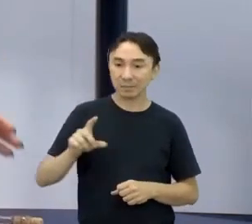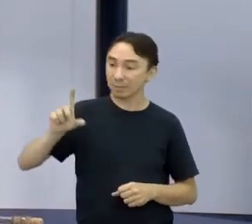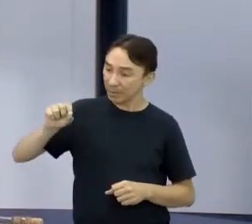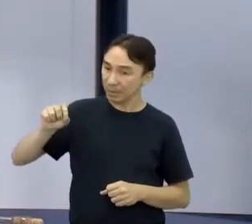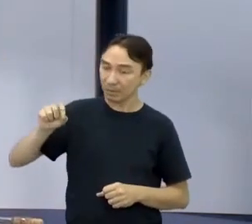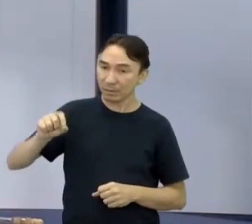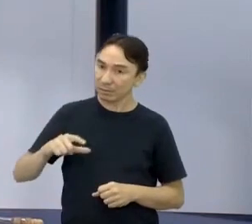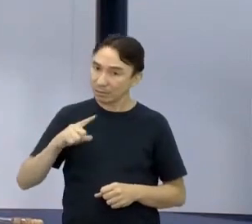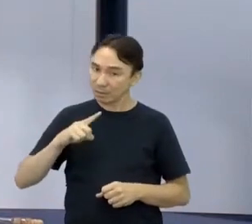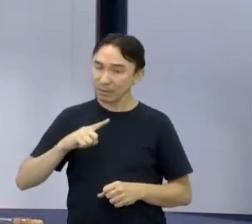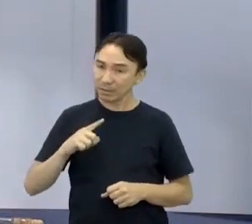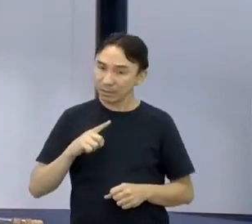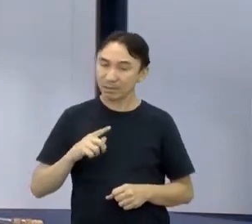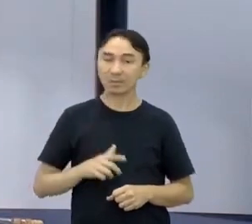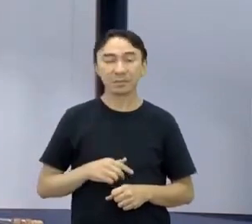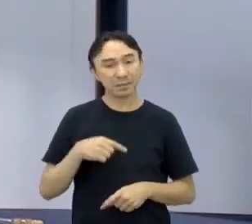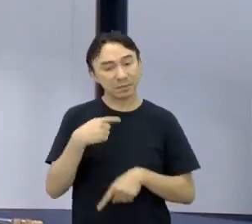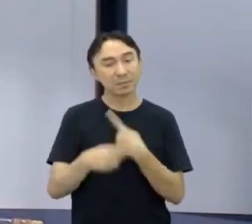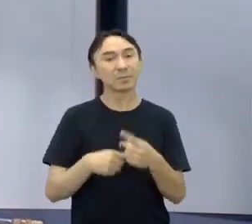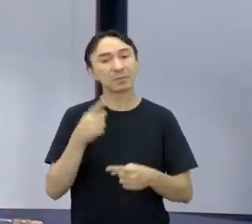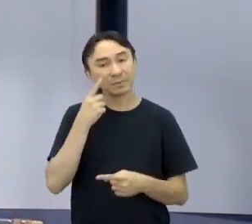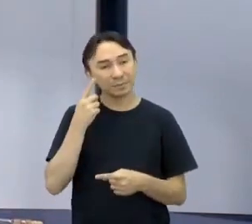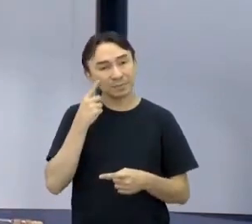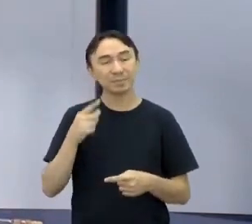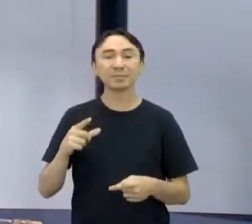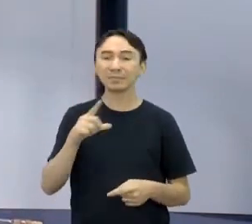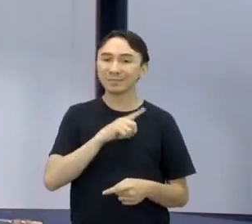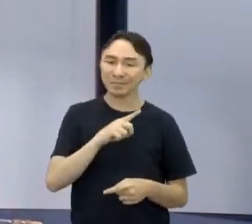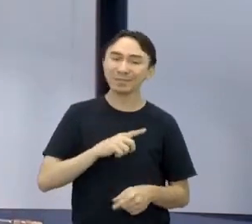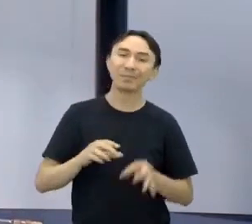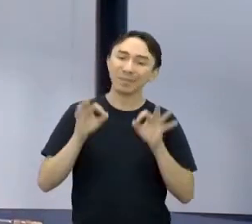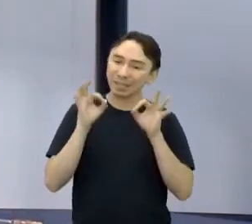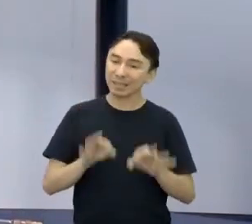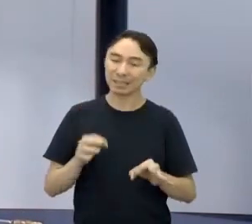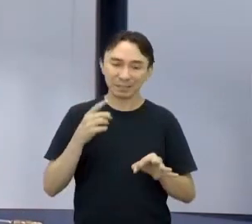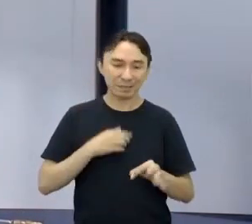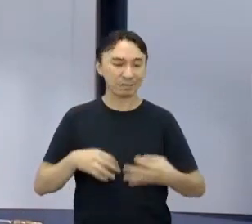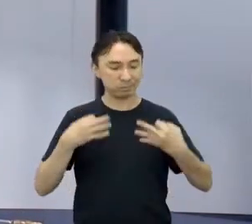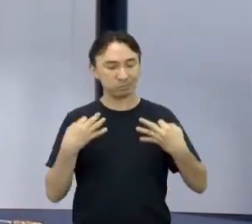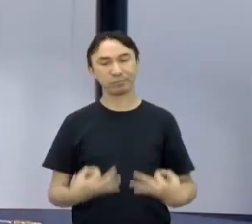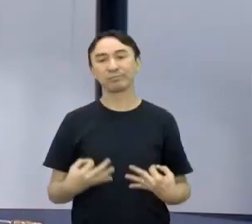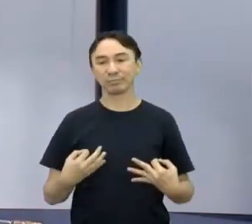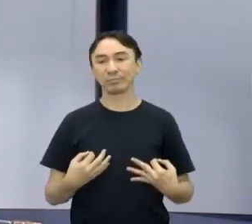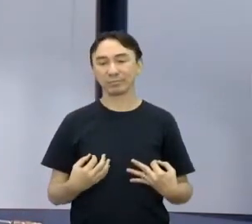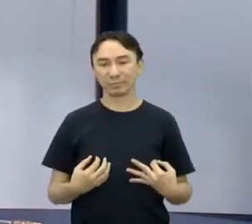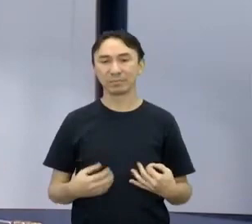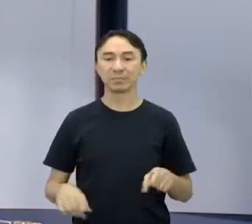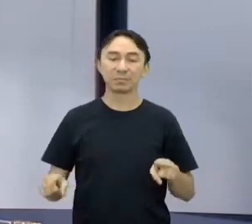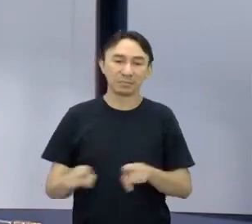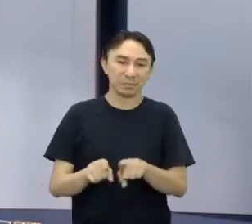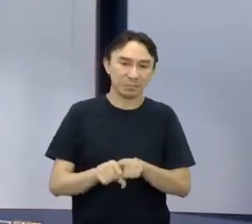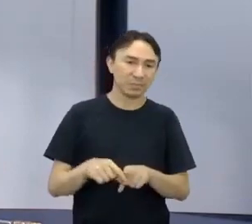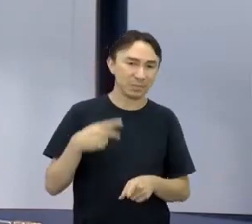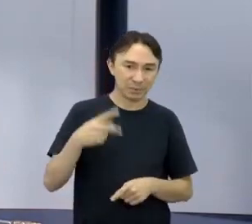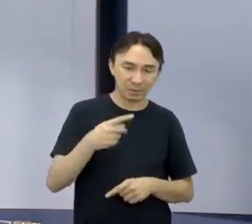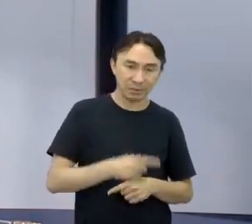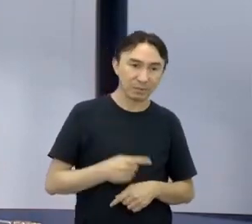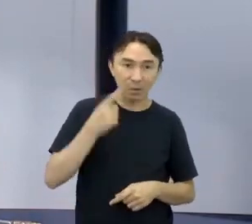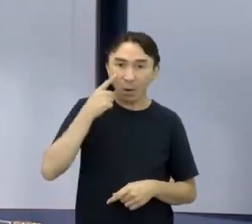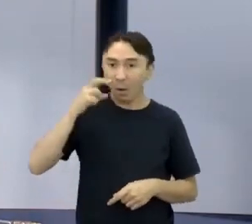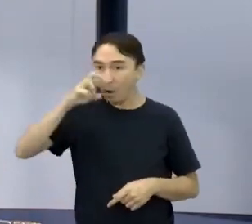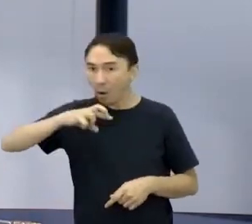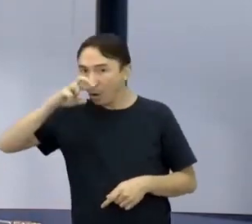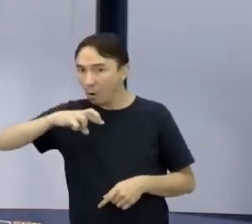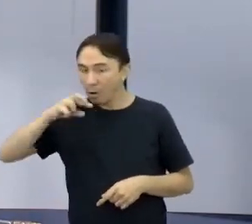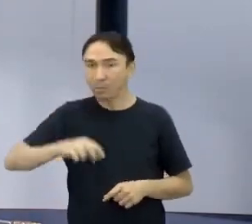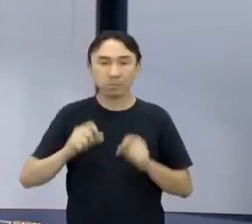fica aí, né, o nosso registro, mais fiéis os nossos dados, tá certo? O olhar fica mais atento e a mão ali para medir o